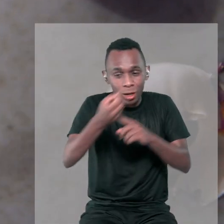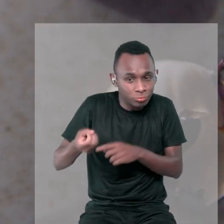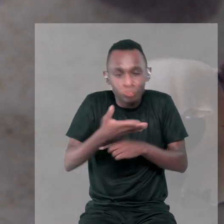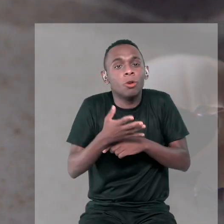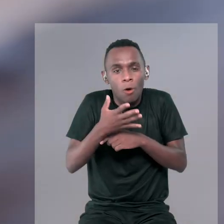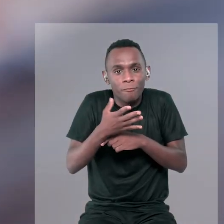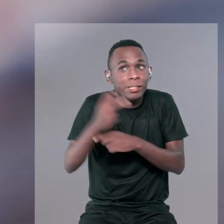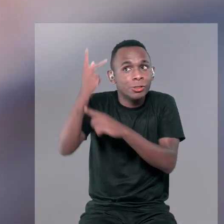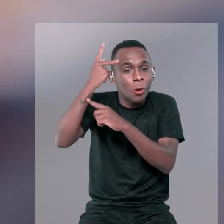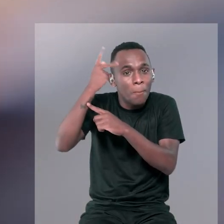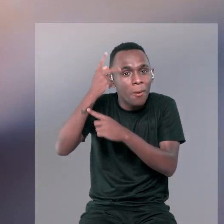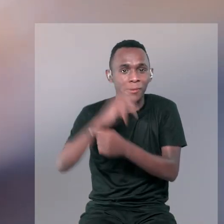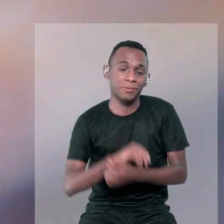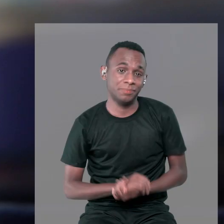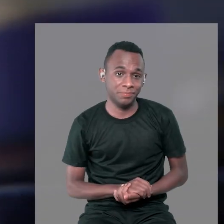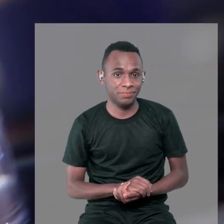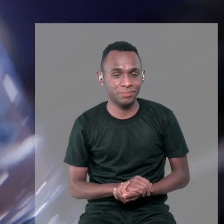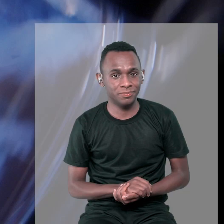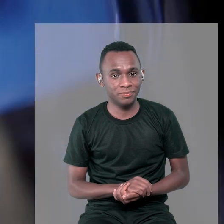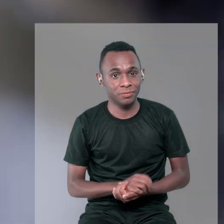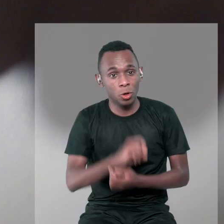Museu de Arte Moderna de São Paulo